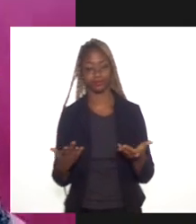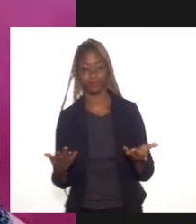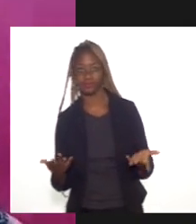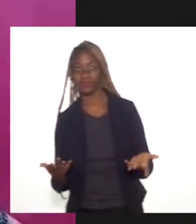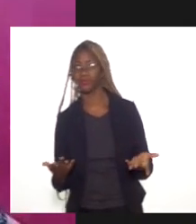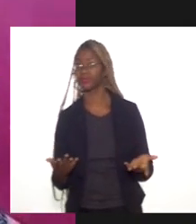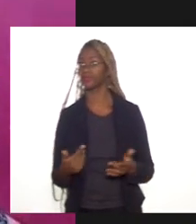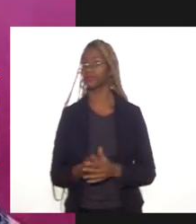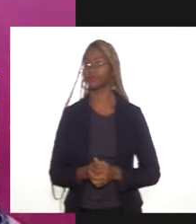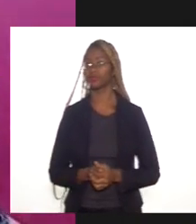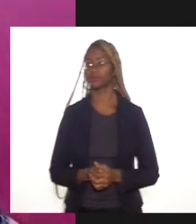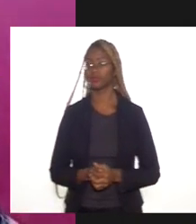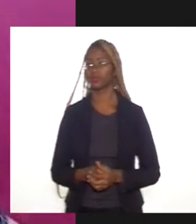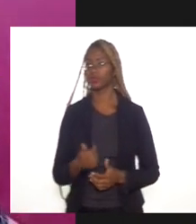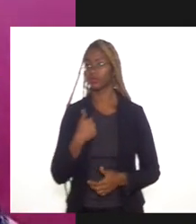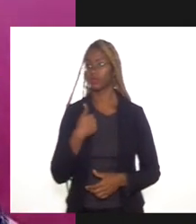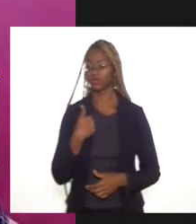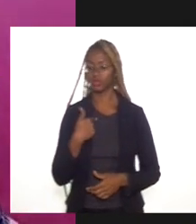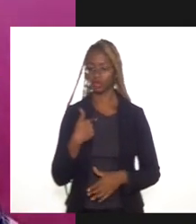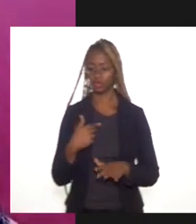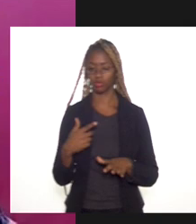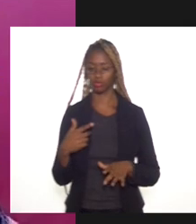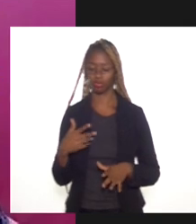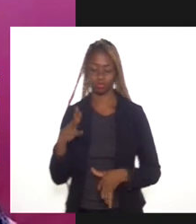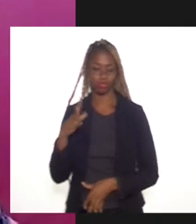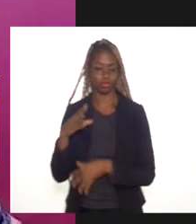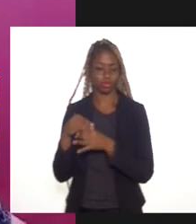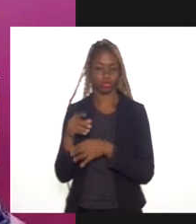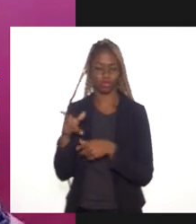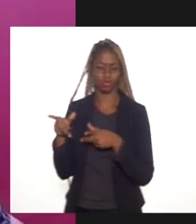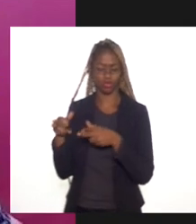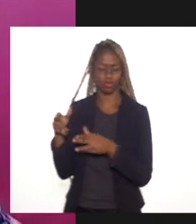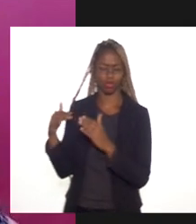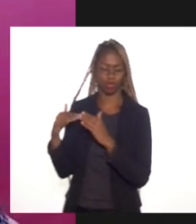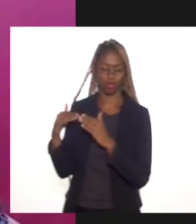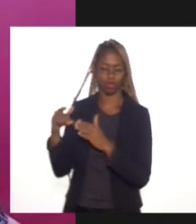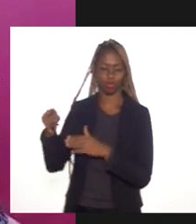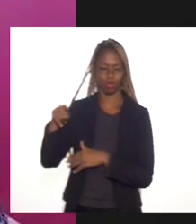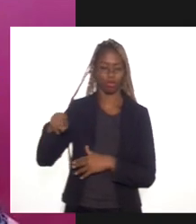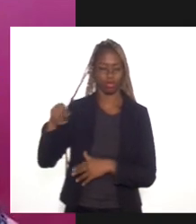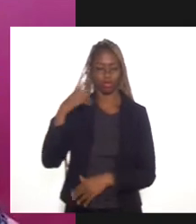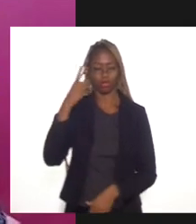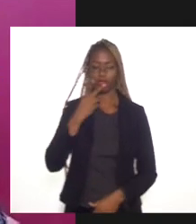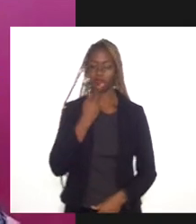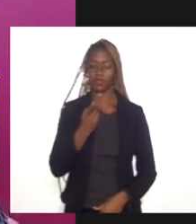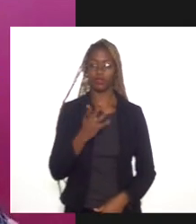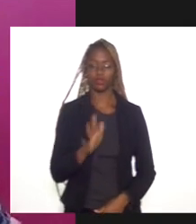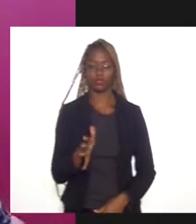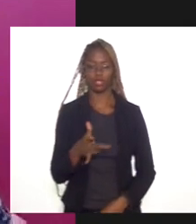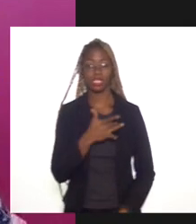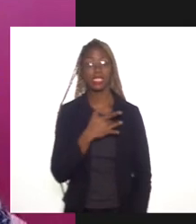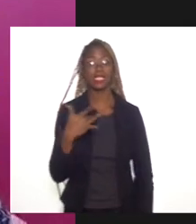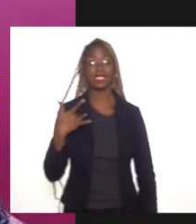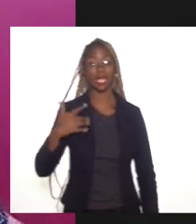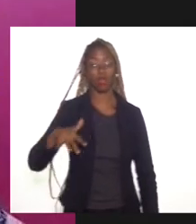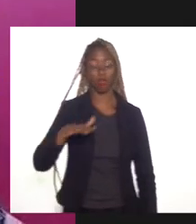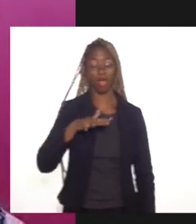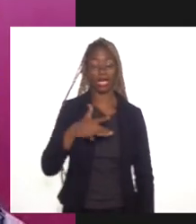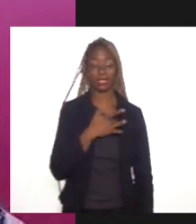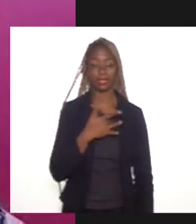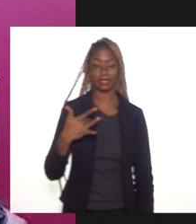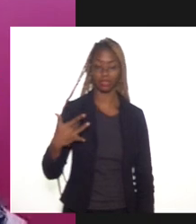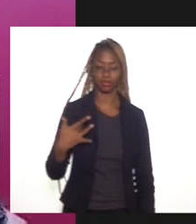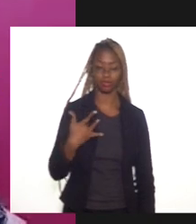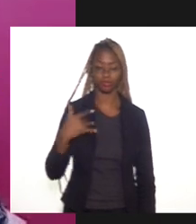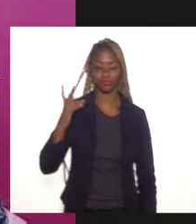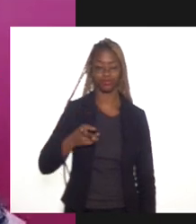eu reforço aqui o que já foi trazido pelos deputados em relação à questão de saúde. Todo